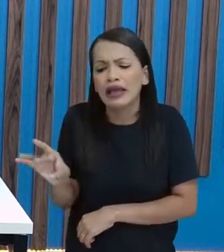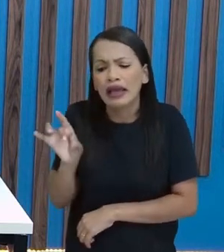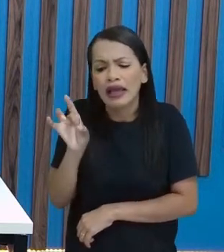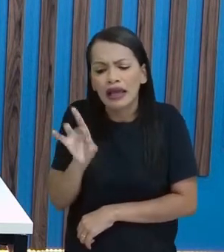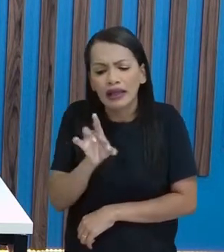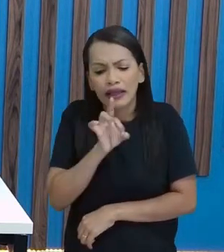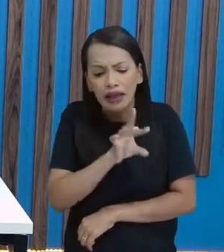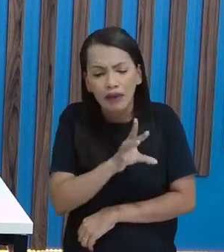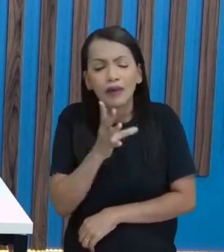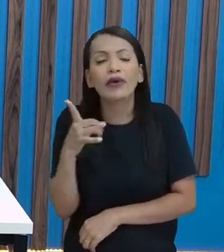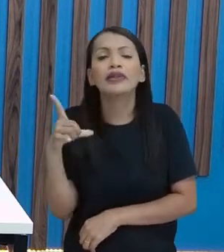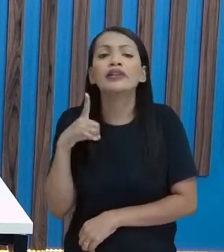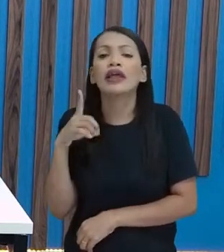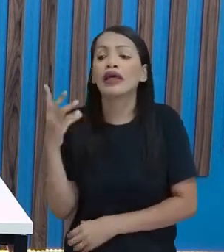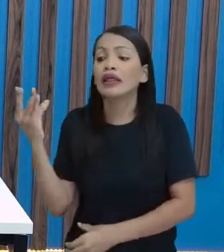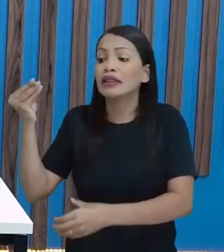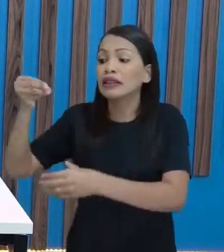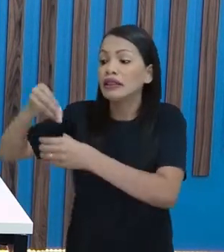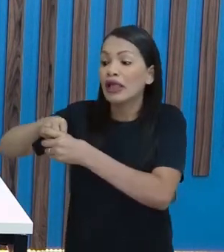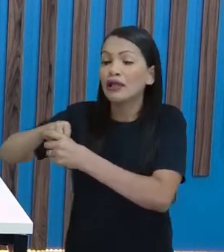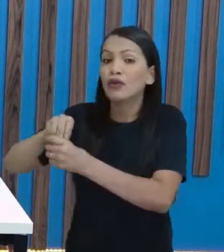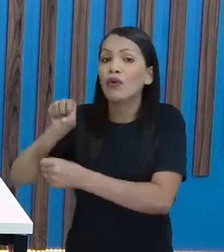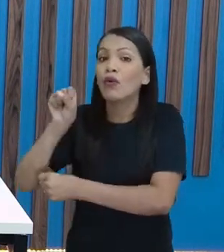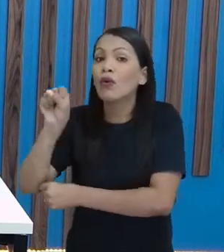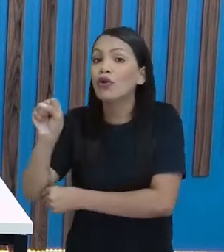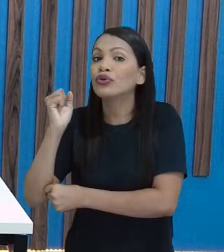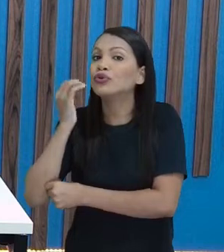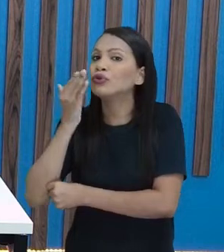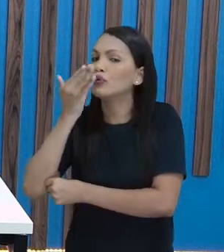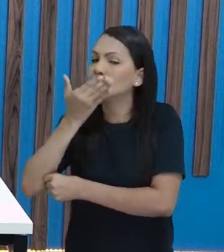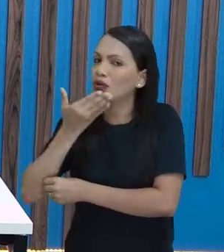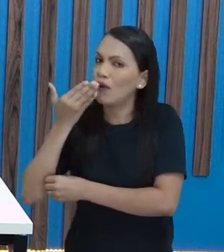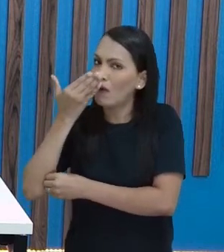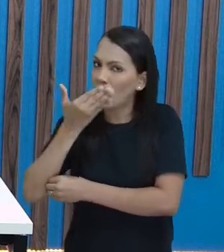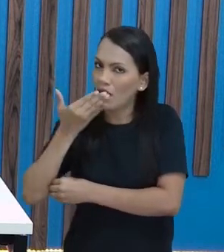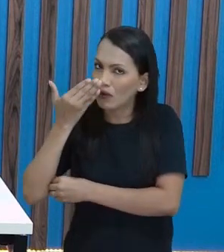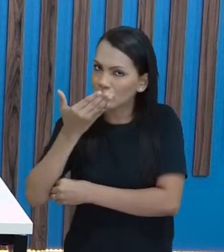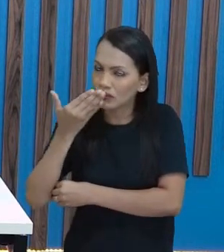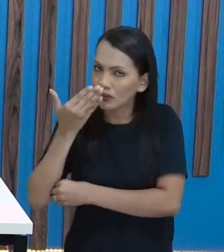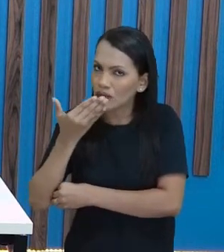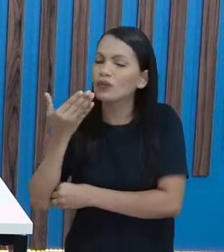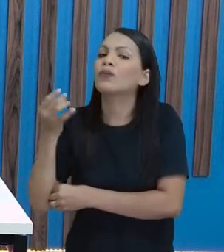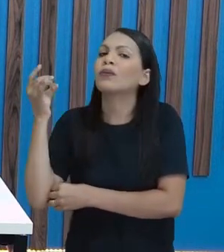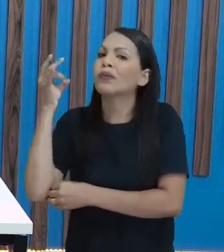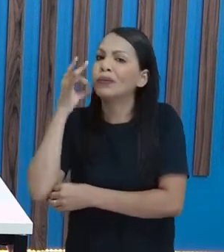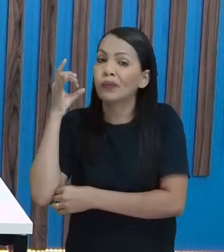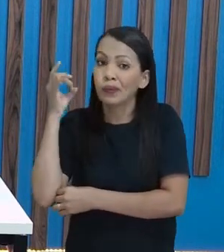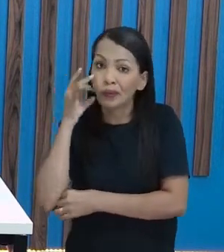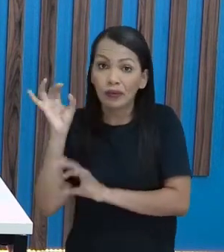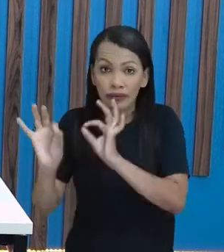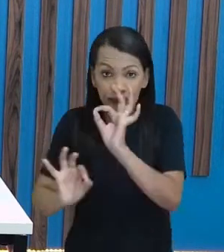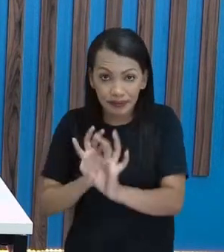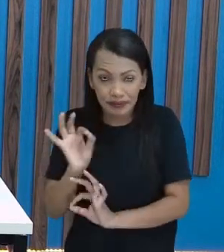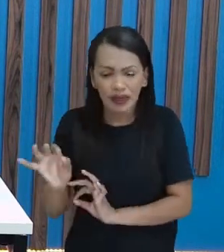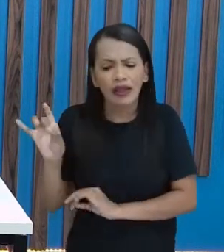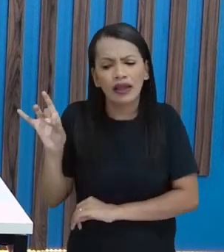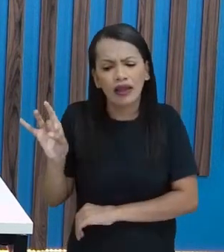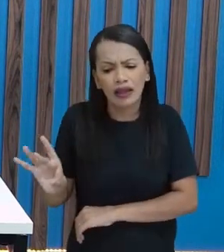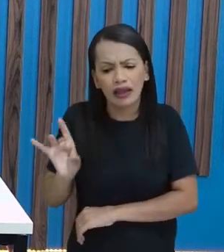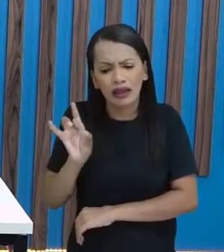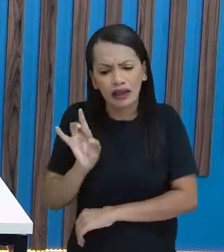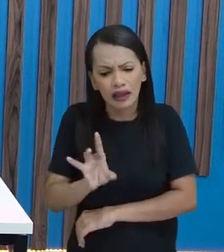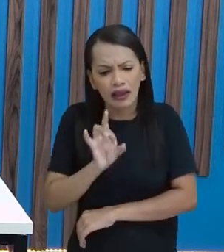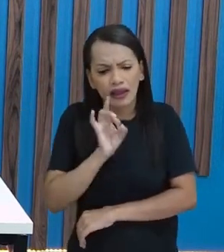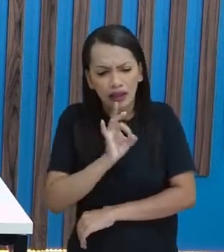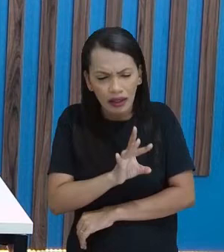8 balas. E aí você vai ter que completar a quantidade, né? Colocar 8 balas aqui em cada copo. E